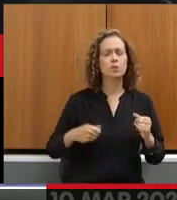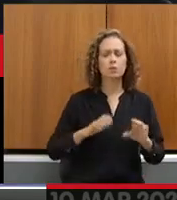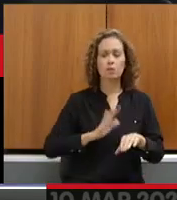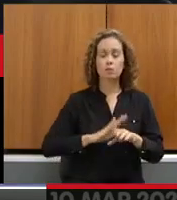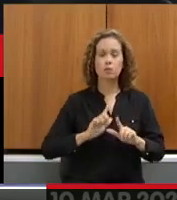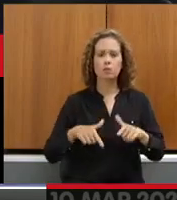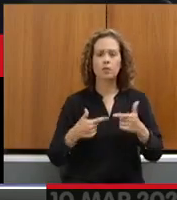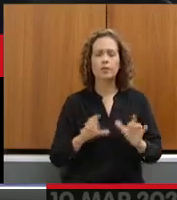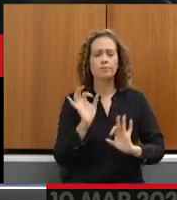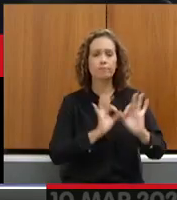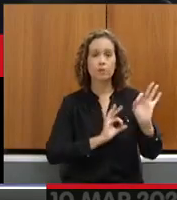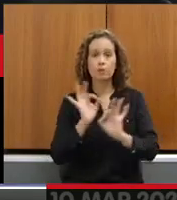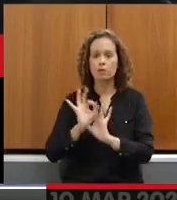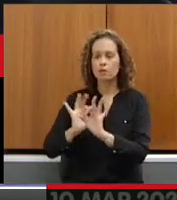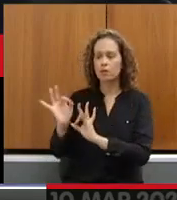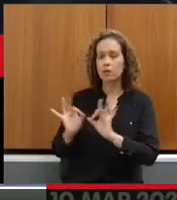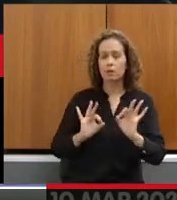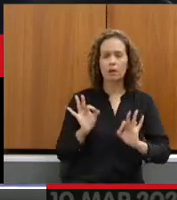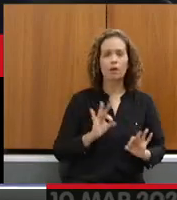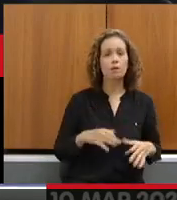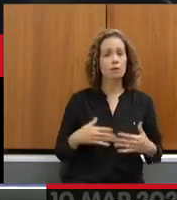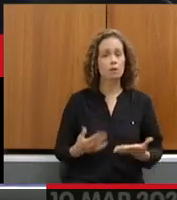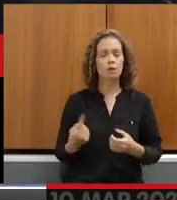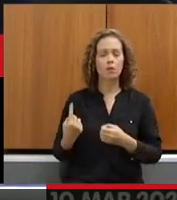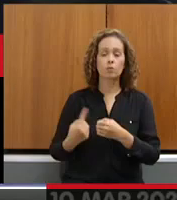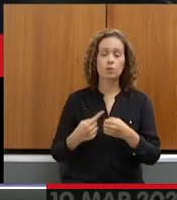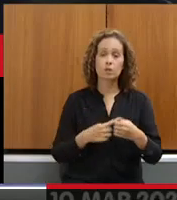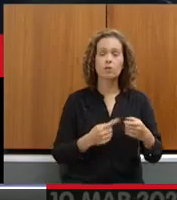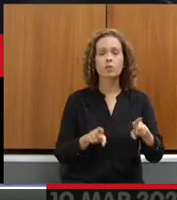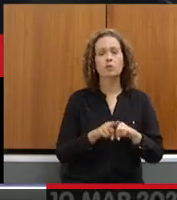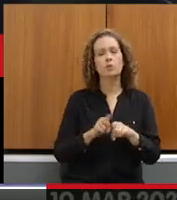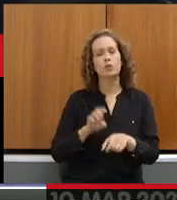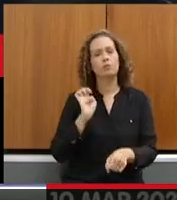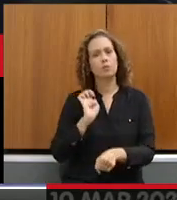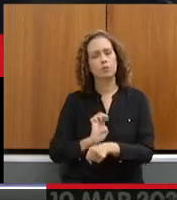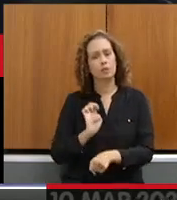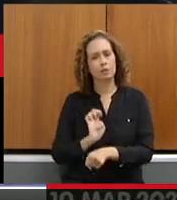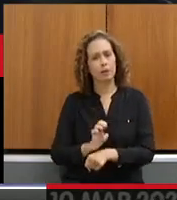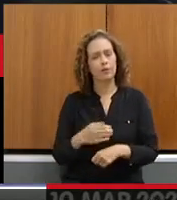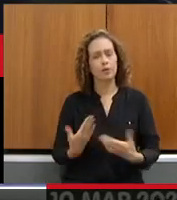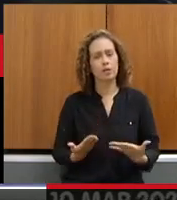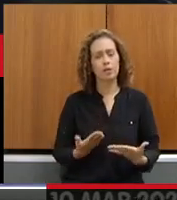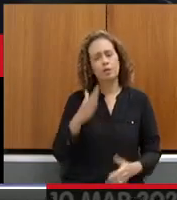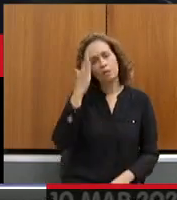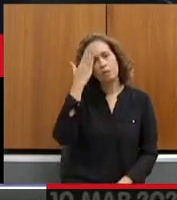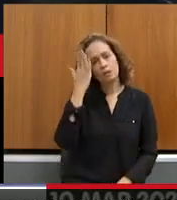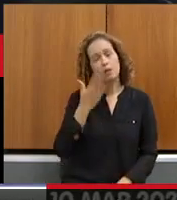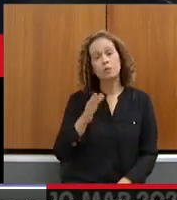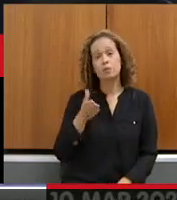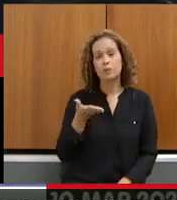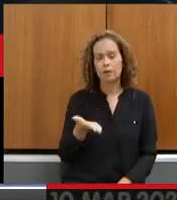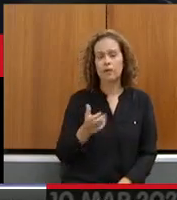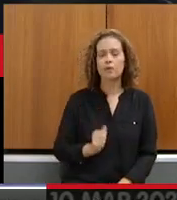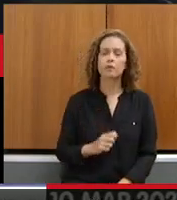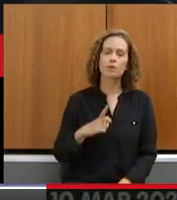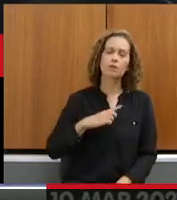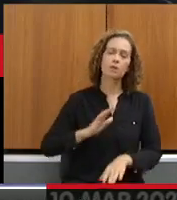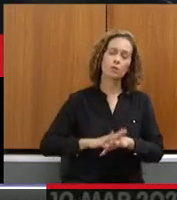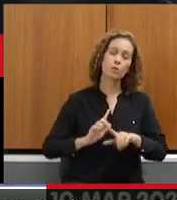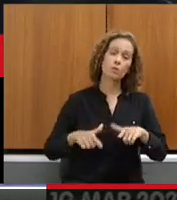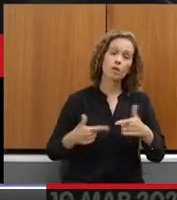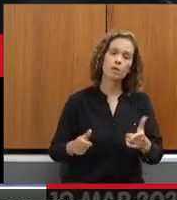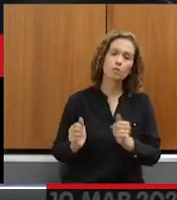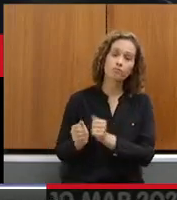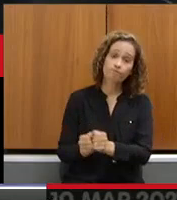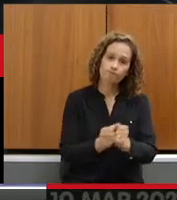que se some de município Estado então nós entendemos que o caminho seja isso seja nós temos uma ação coordenada